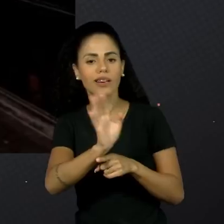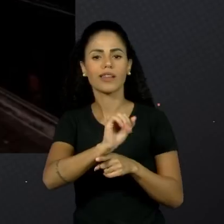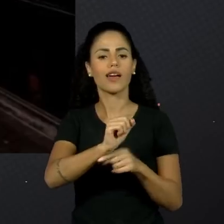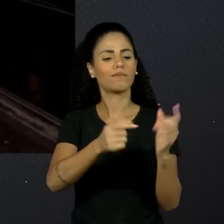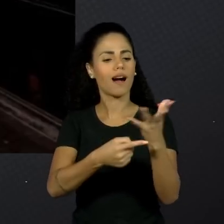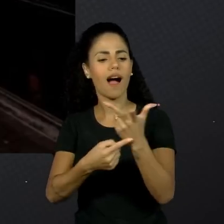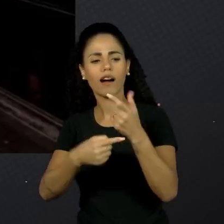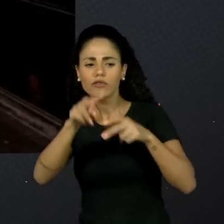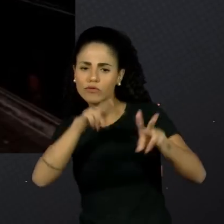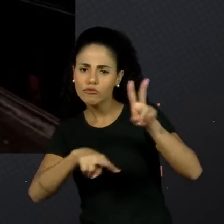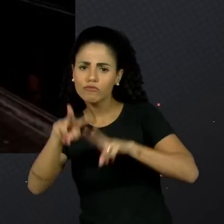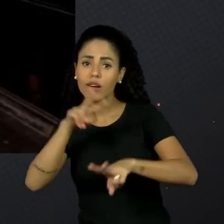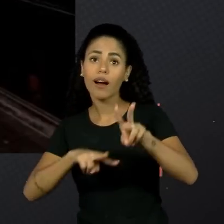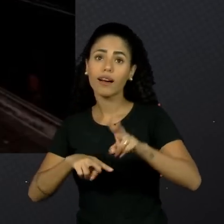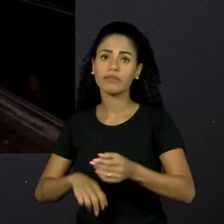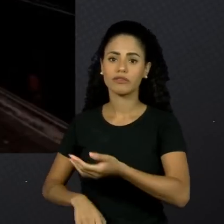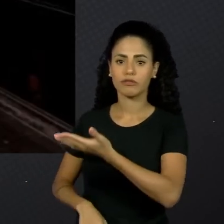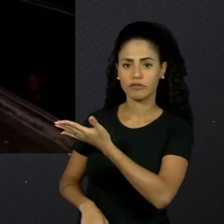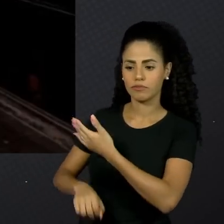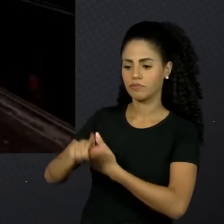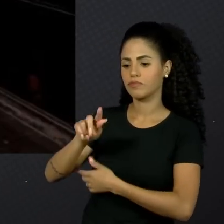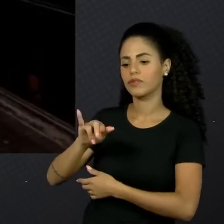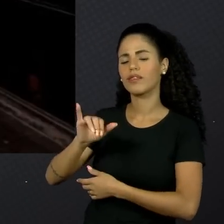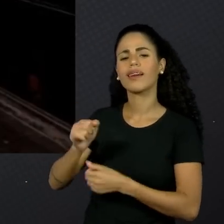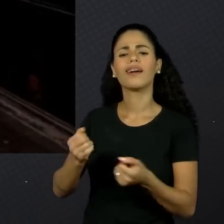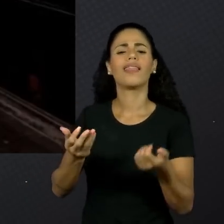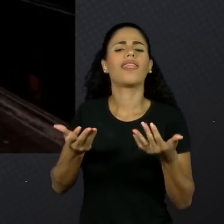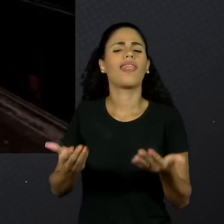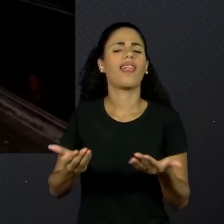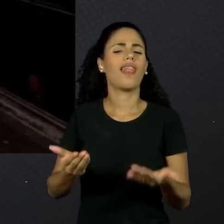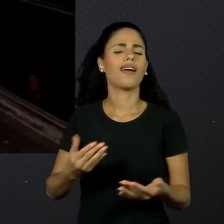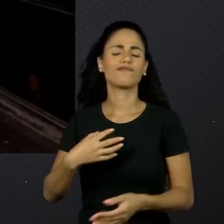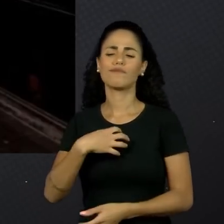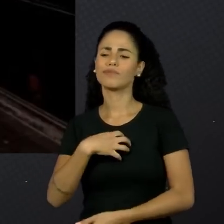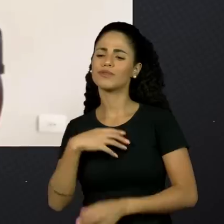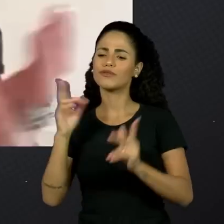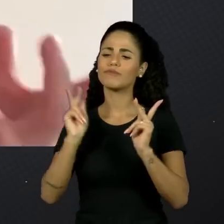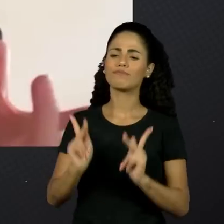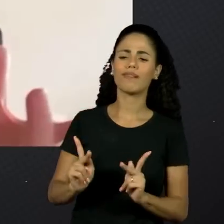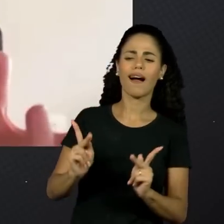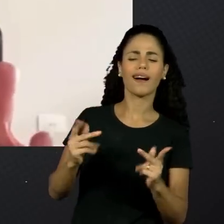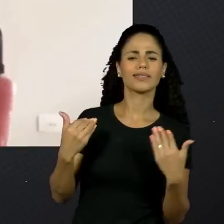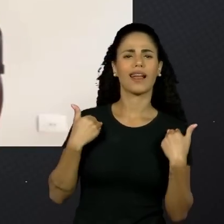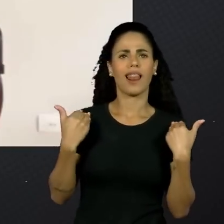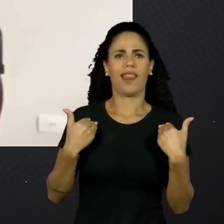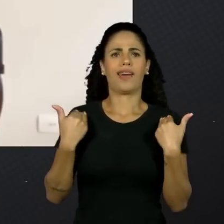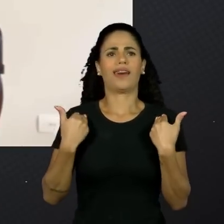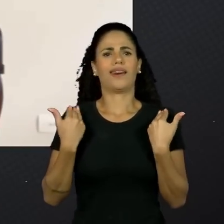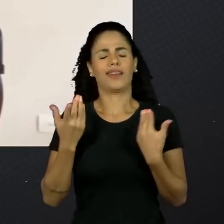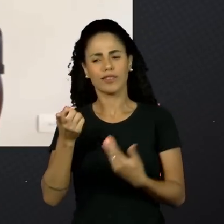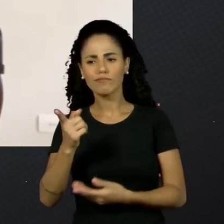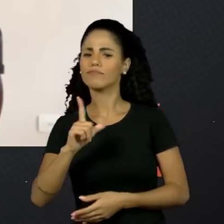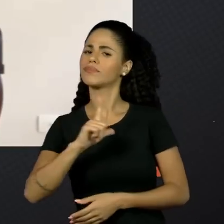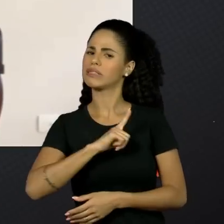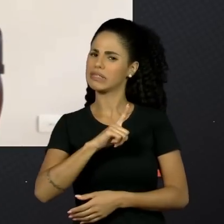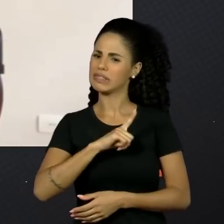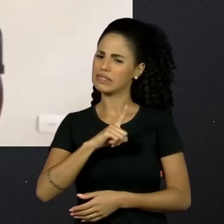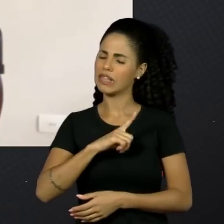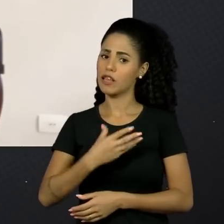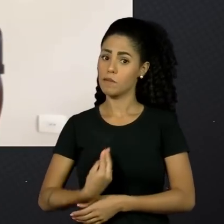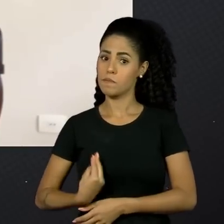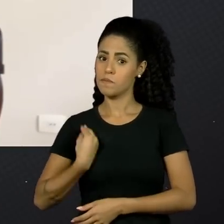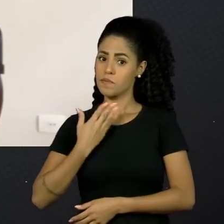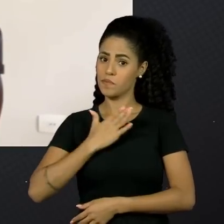visuais, Guilherme trouxe bastante leveza, sabe, alegria e axé na minha